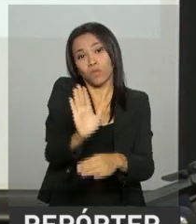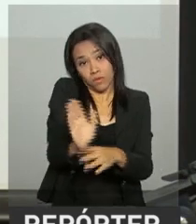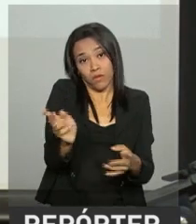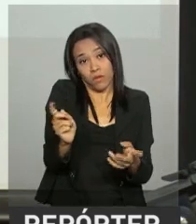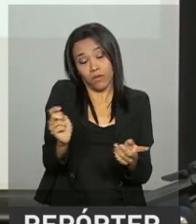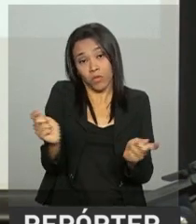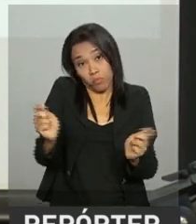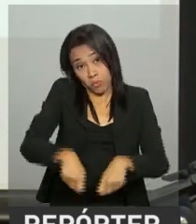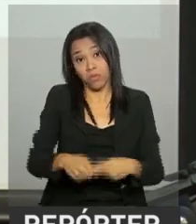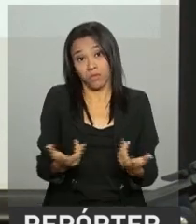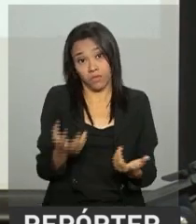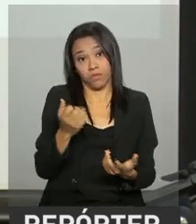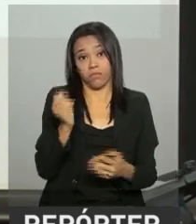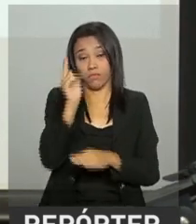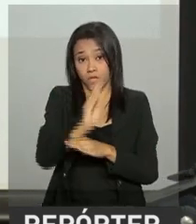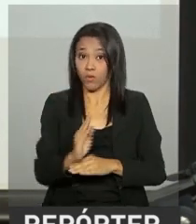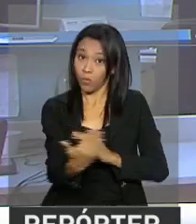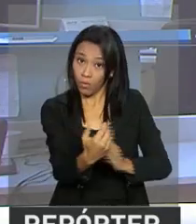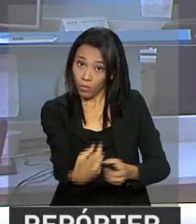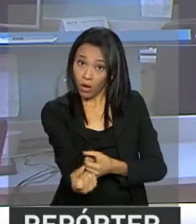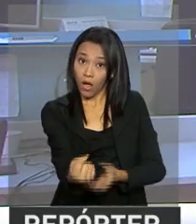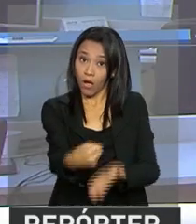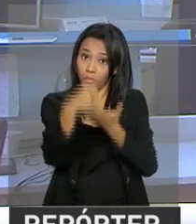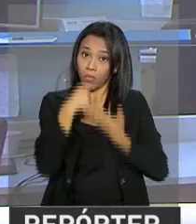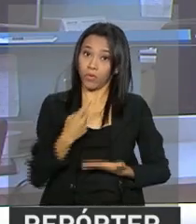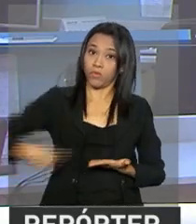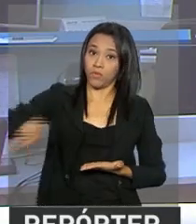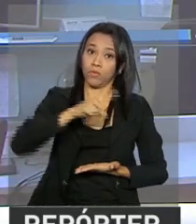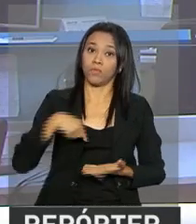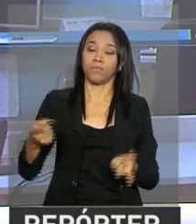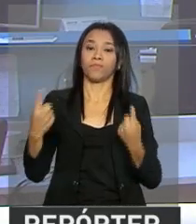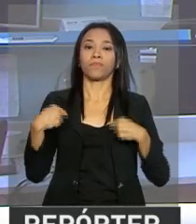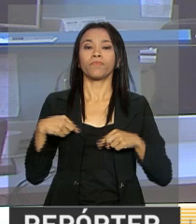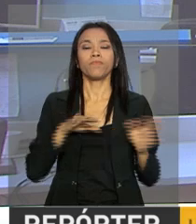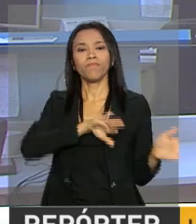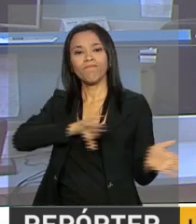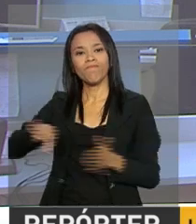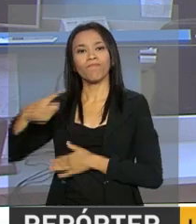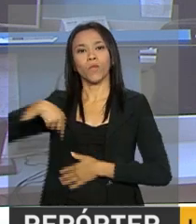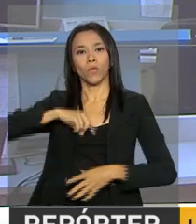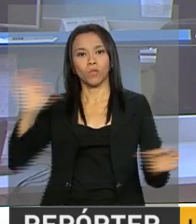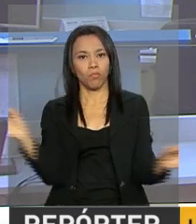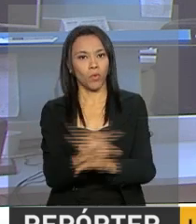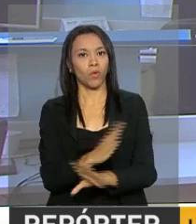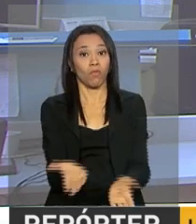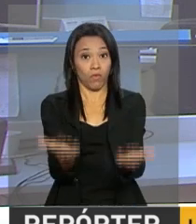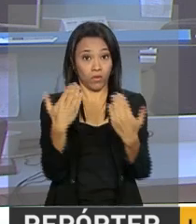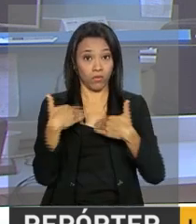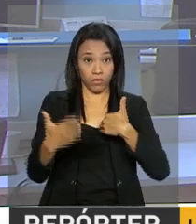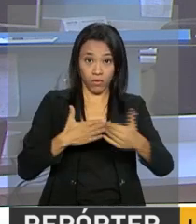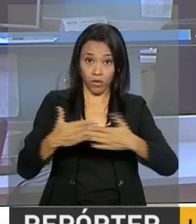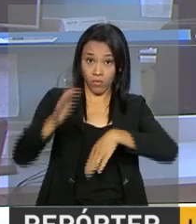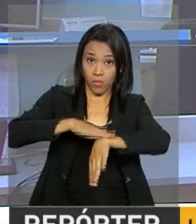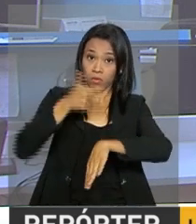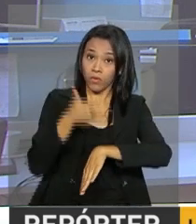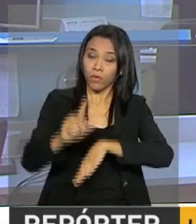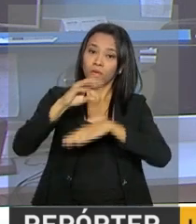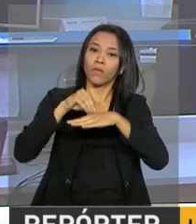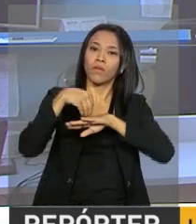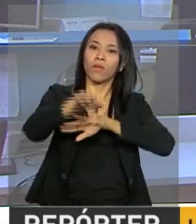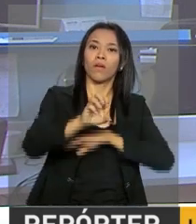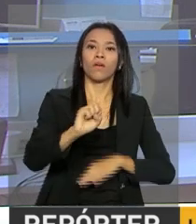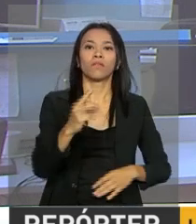com o auxílio de todos. Nós ficamos por aqui, voltamos a qualquer momento com outras informações ou